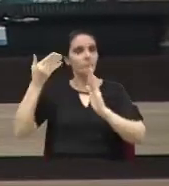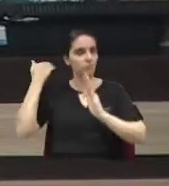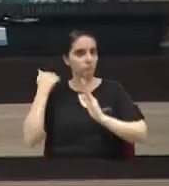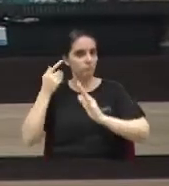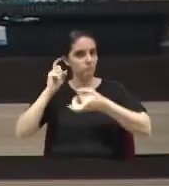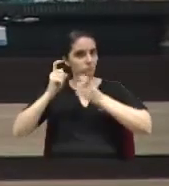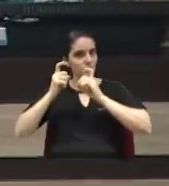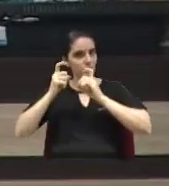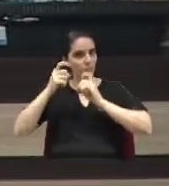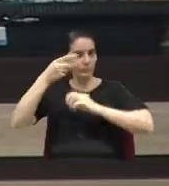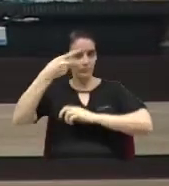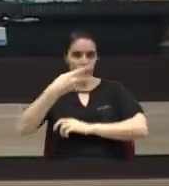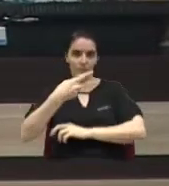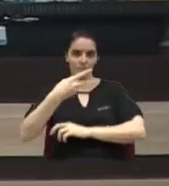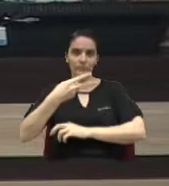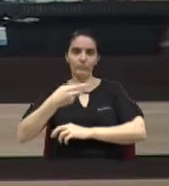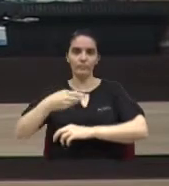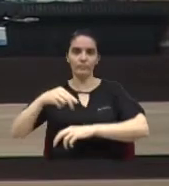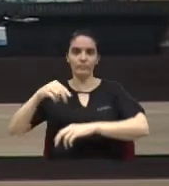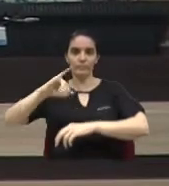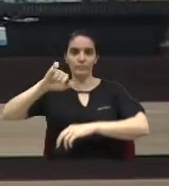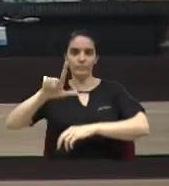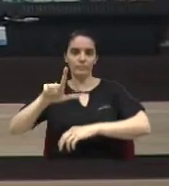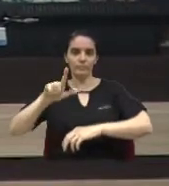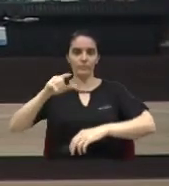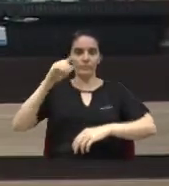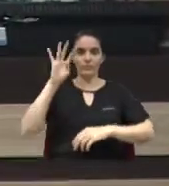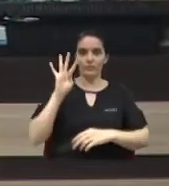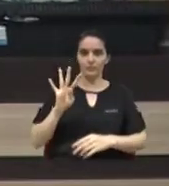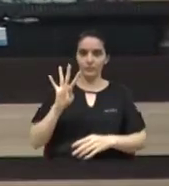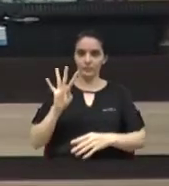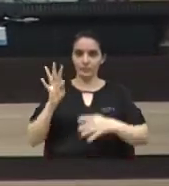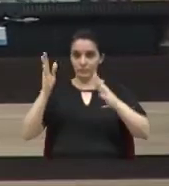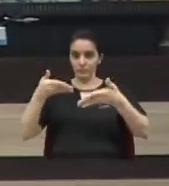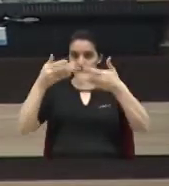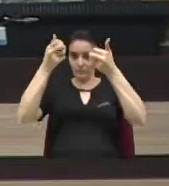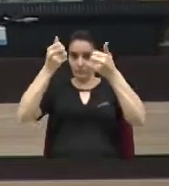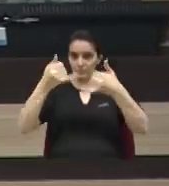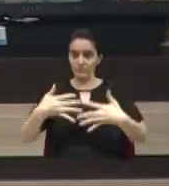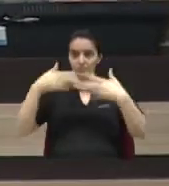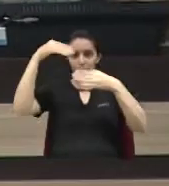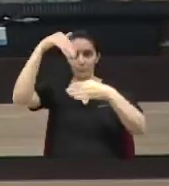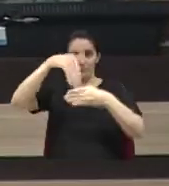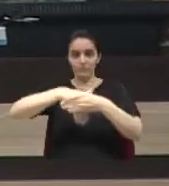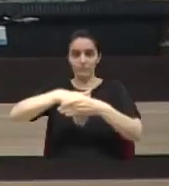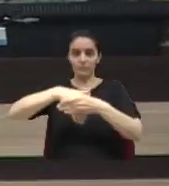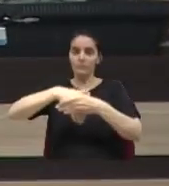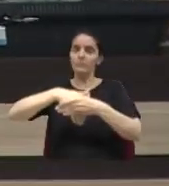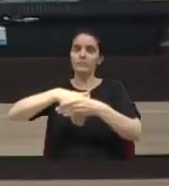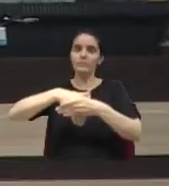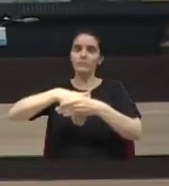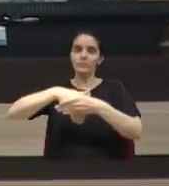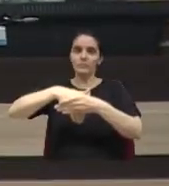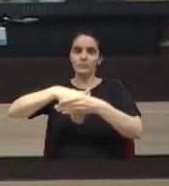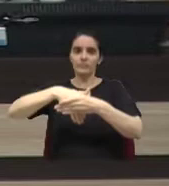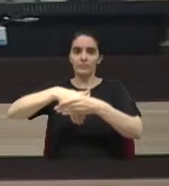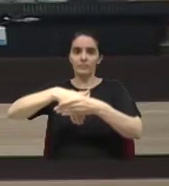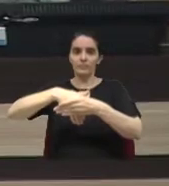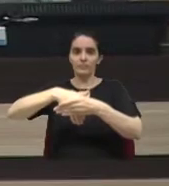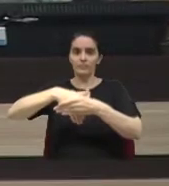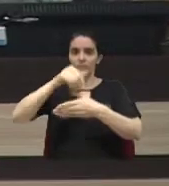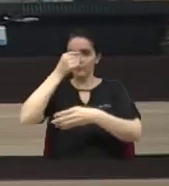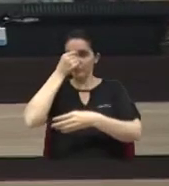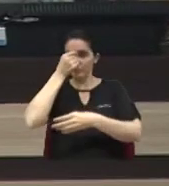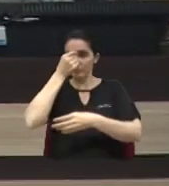de julho. O item 4, para a justificativa de voto, vereador Jorge